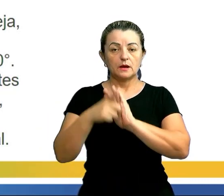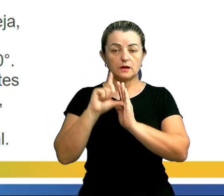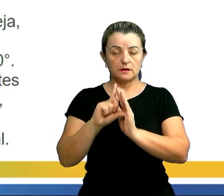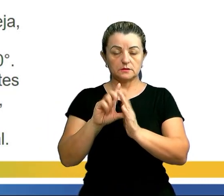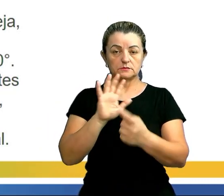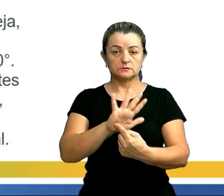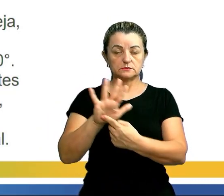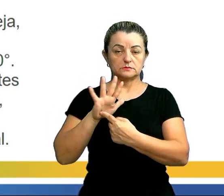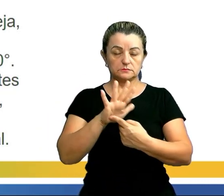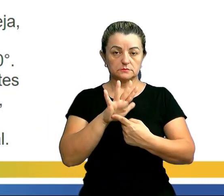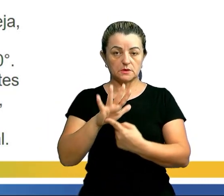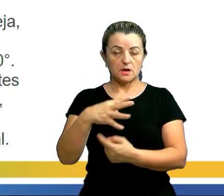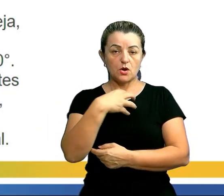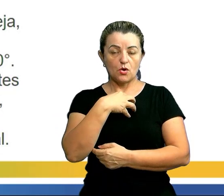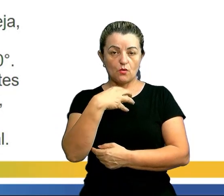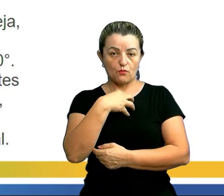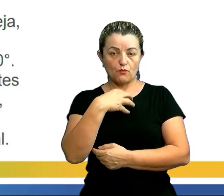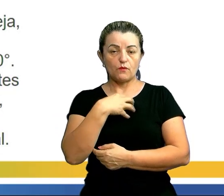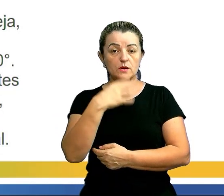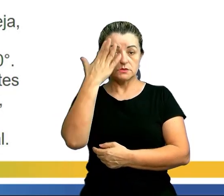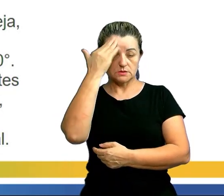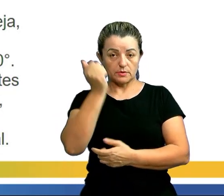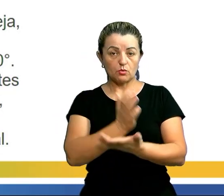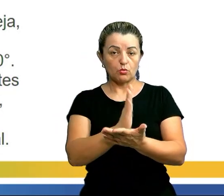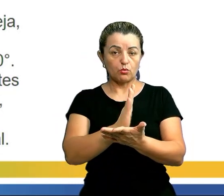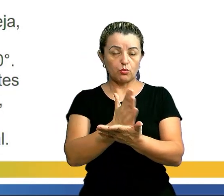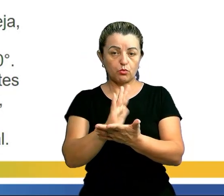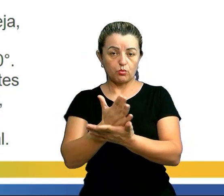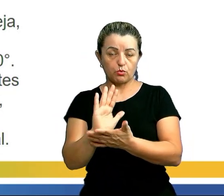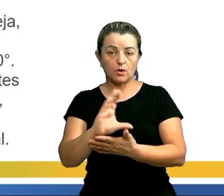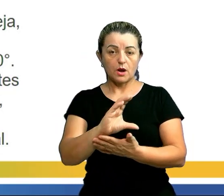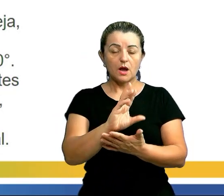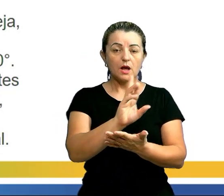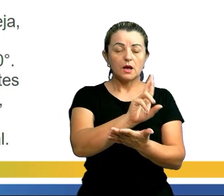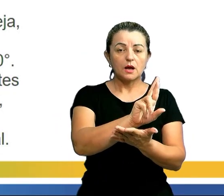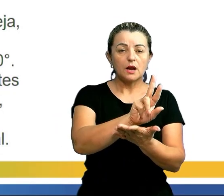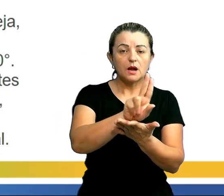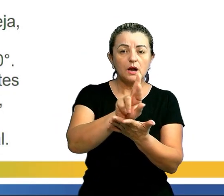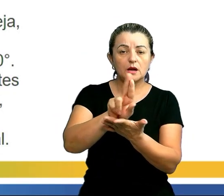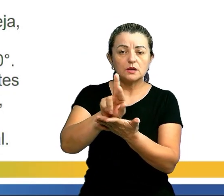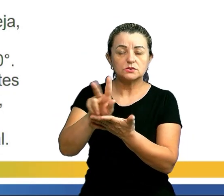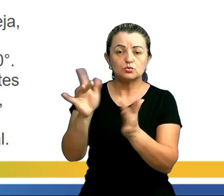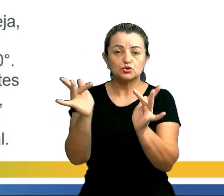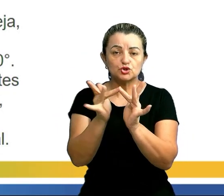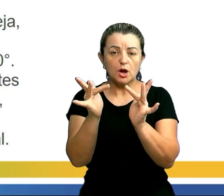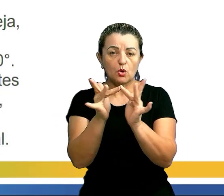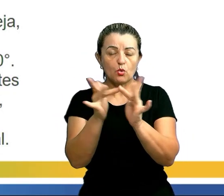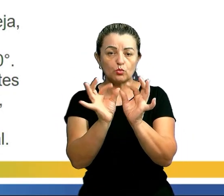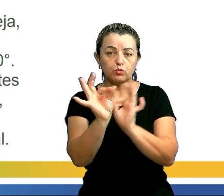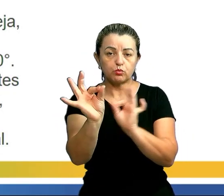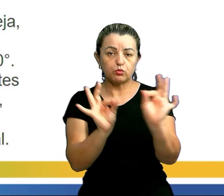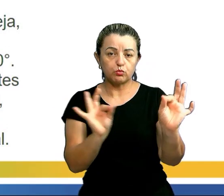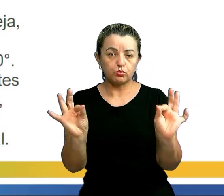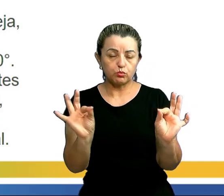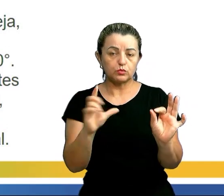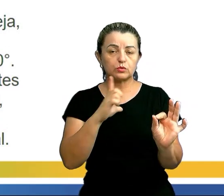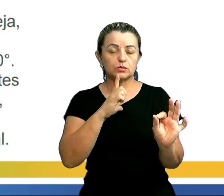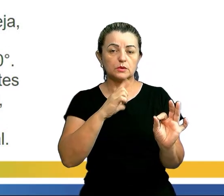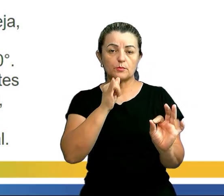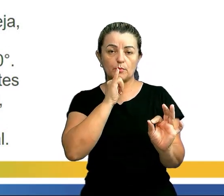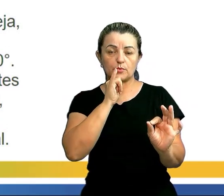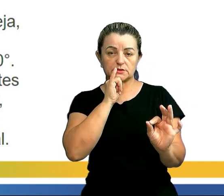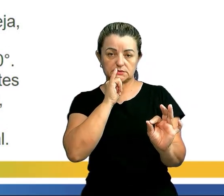as fórmulas, a gente vai ter que trabalhar algumas coisas, tipo classificação de acordo com as medidas. O triângulo, ele tem três